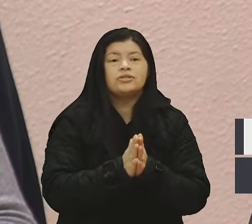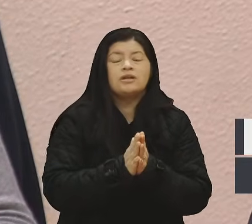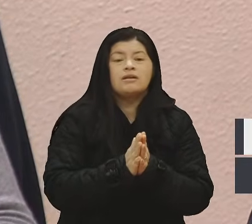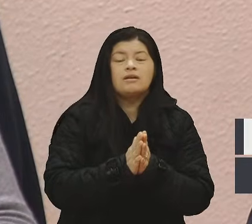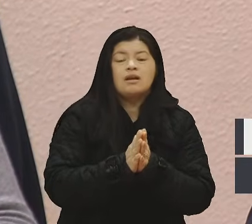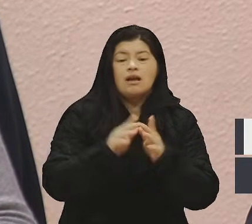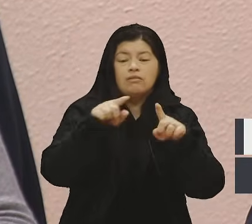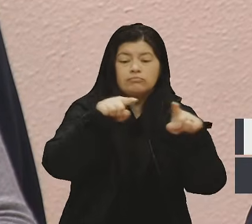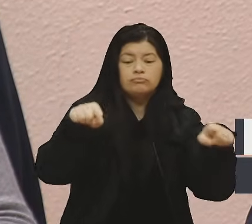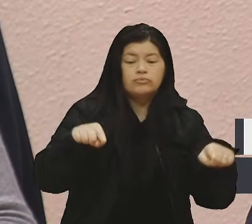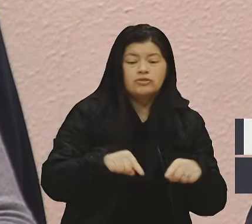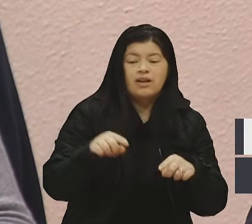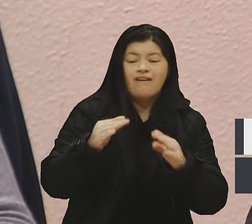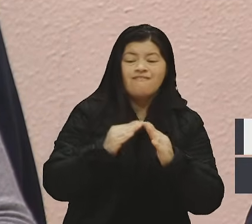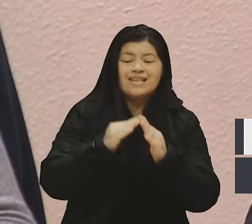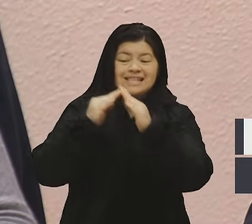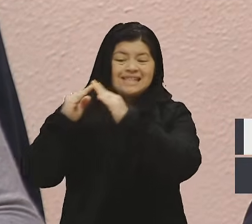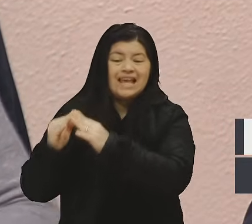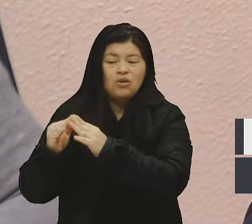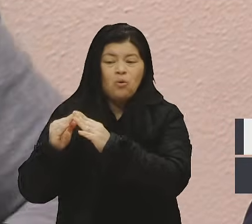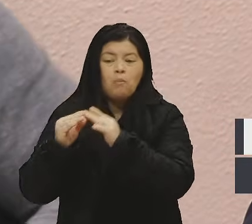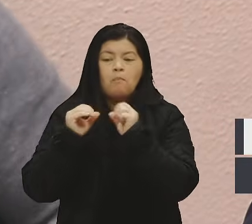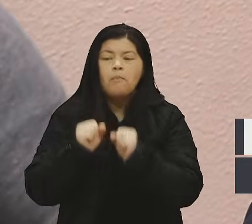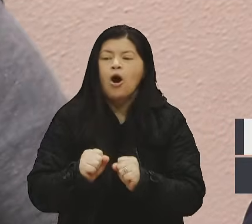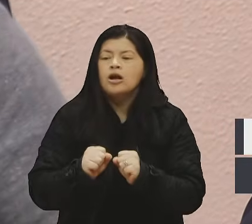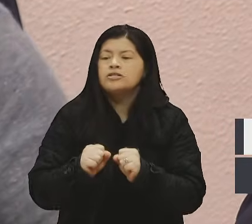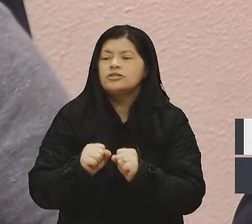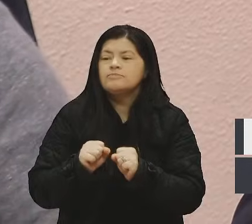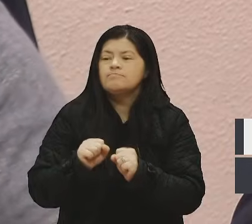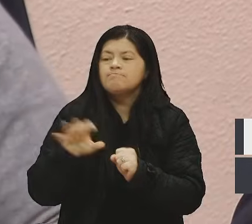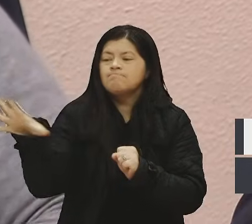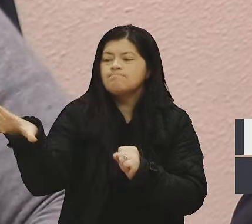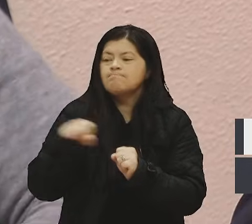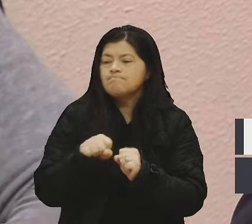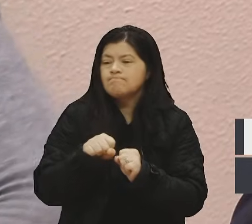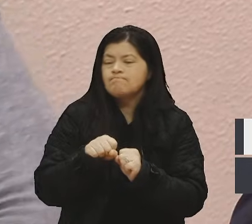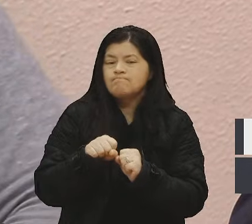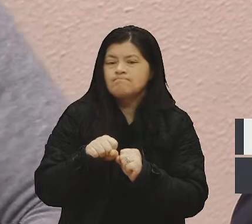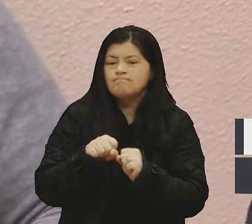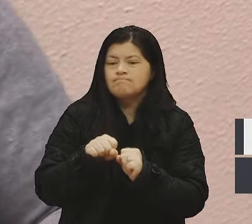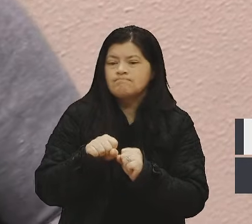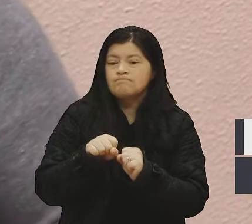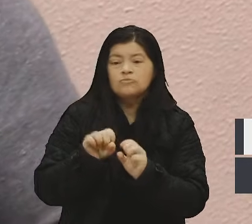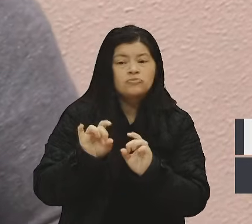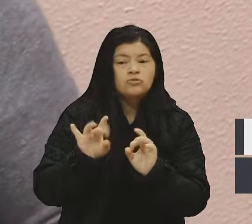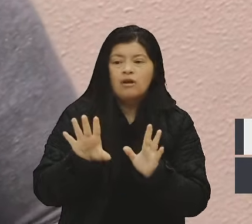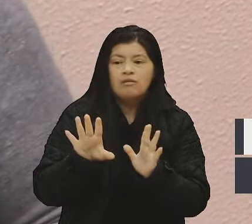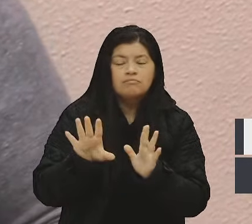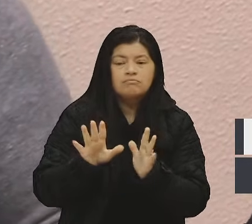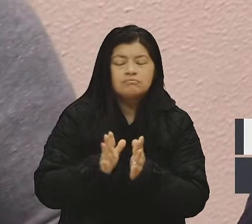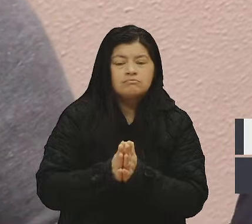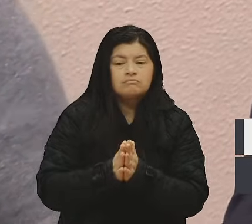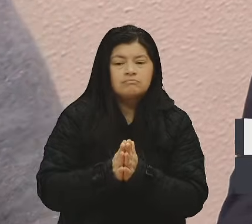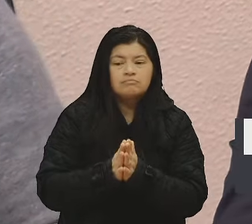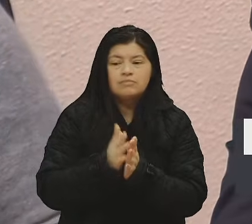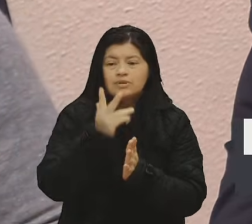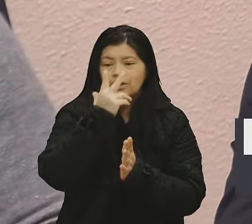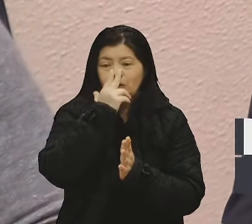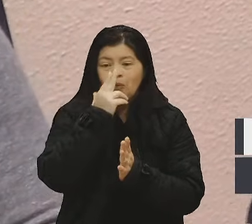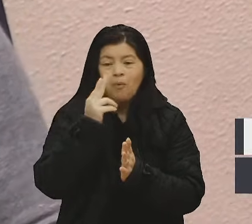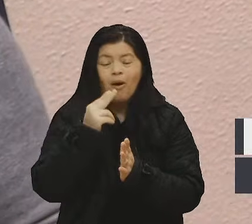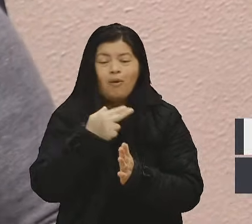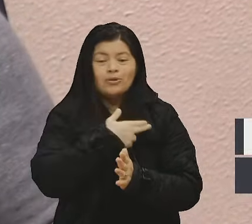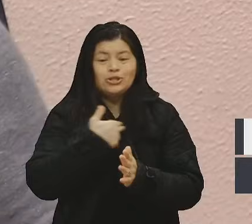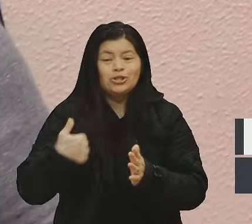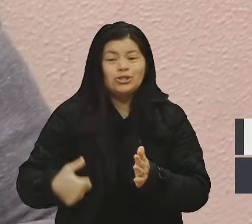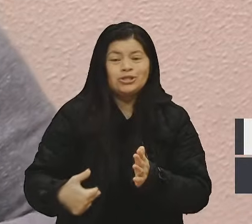de vizinhos. Como se isso aqui fosse a China. Mas esse não é o problema.